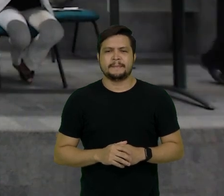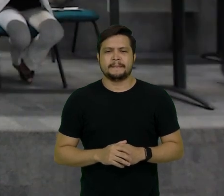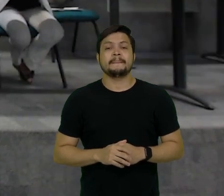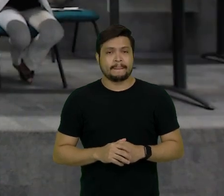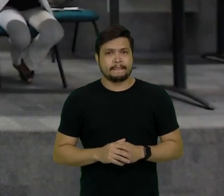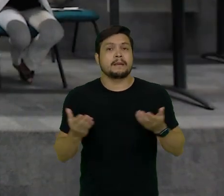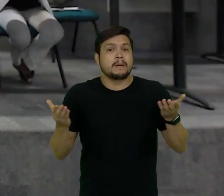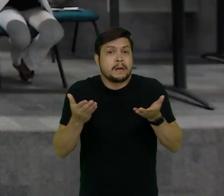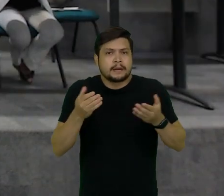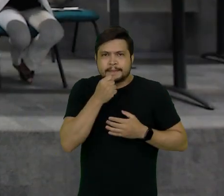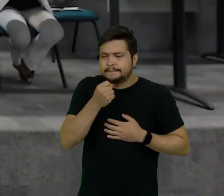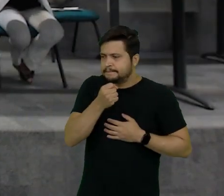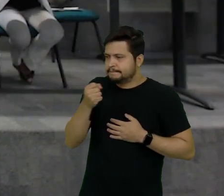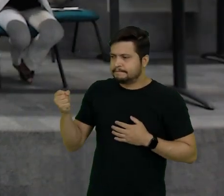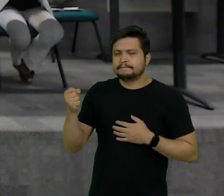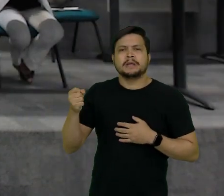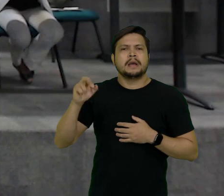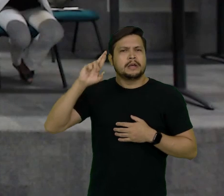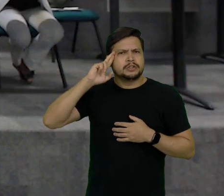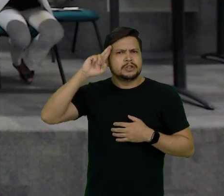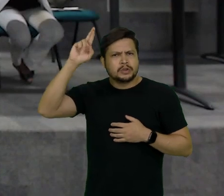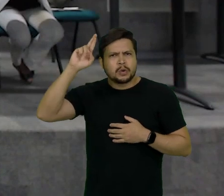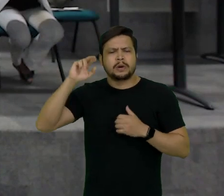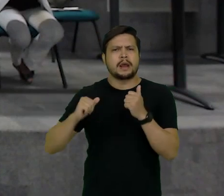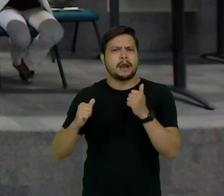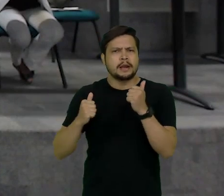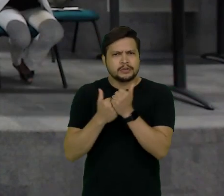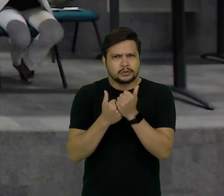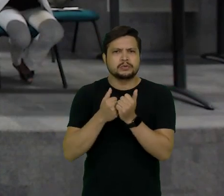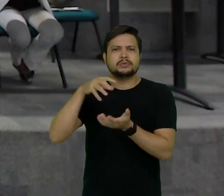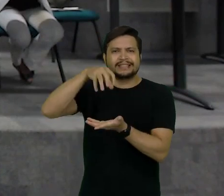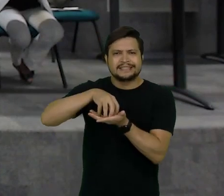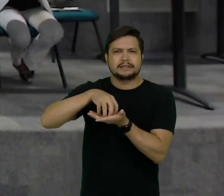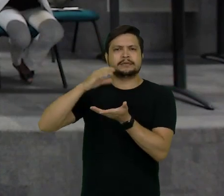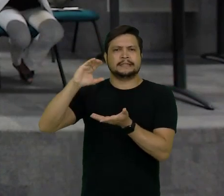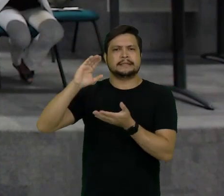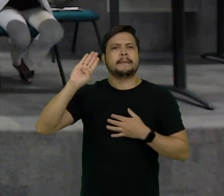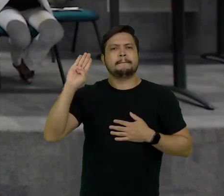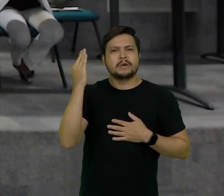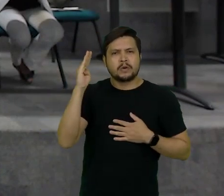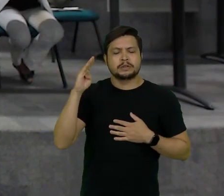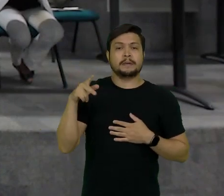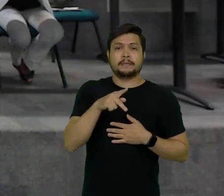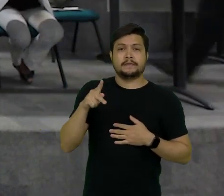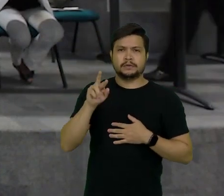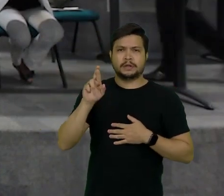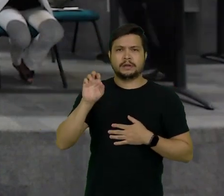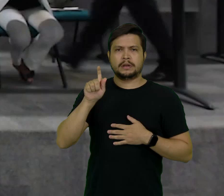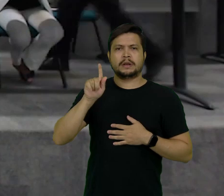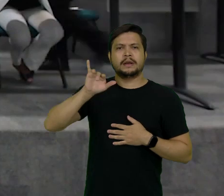Com a palavra, a diretora adjunta do Centro de Ciências Agrárias e Biológicas, professora doutora Fátima Révia Granja Lima.